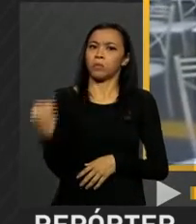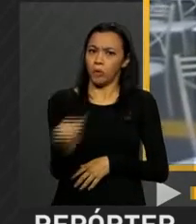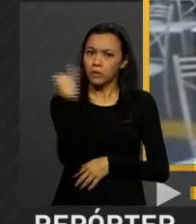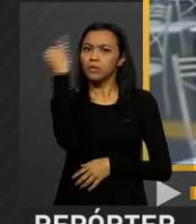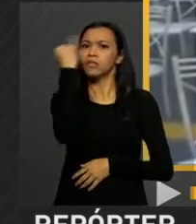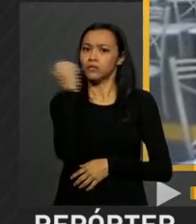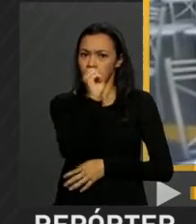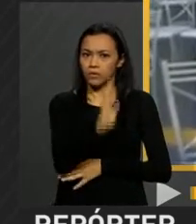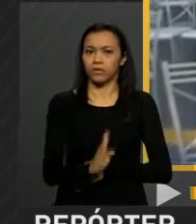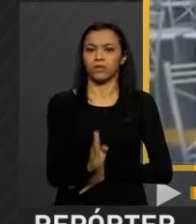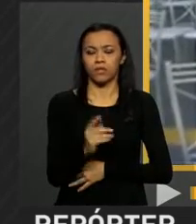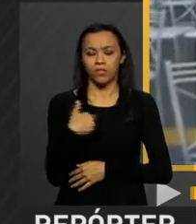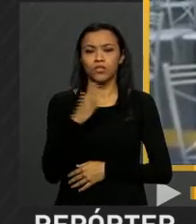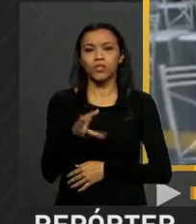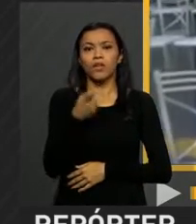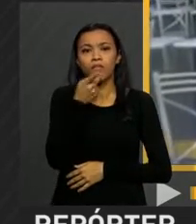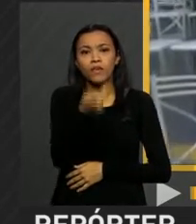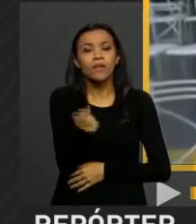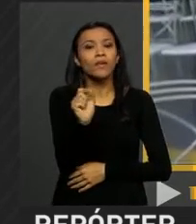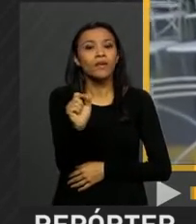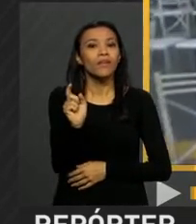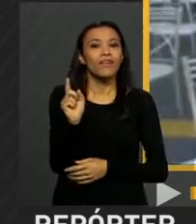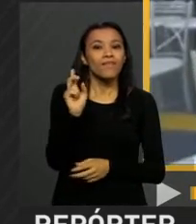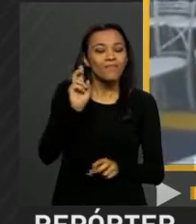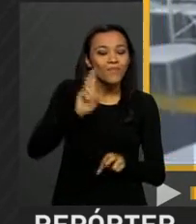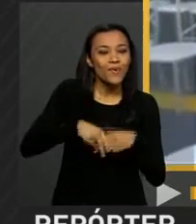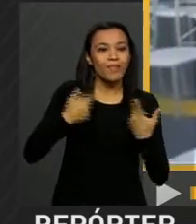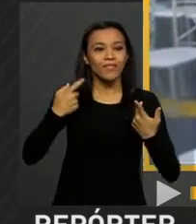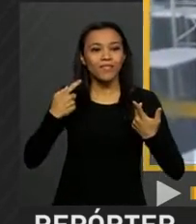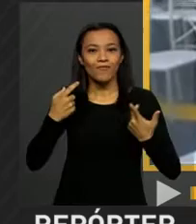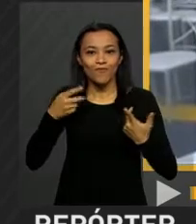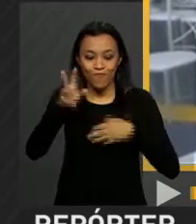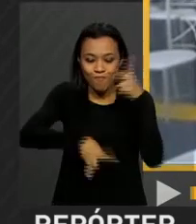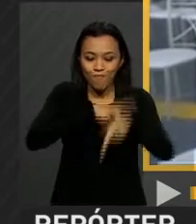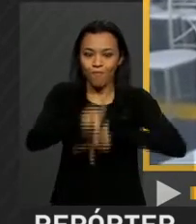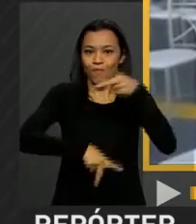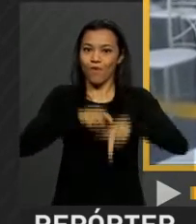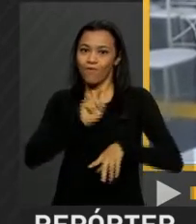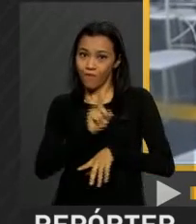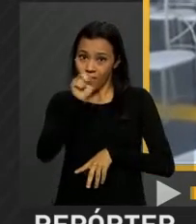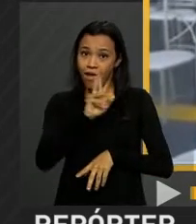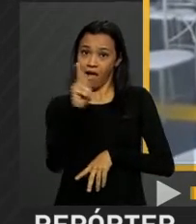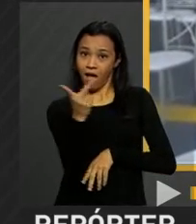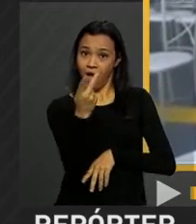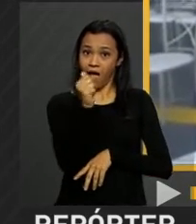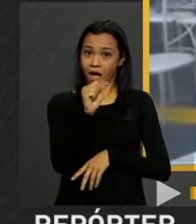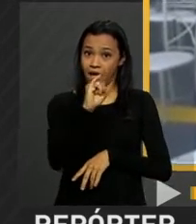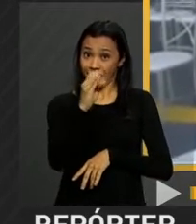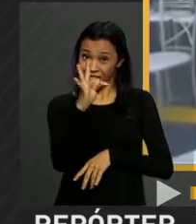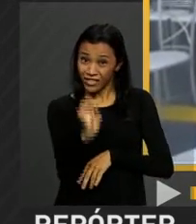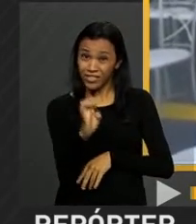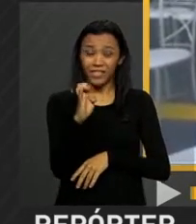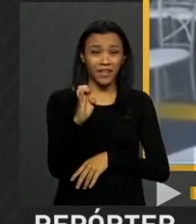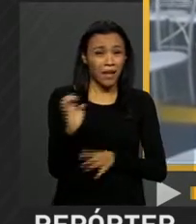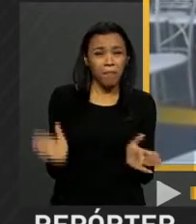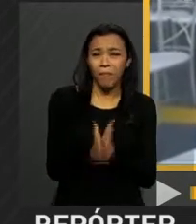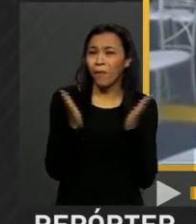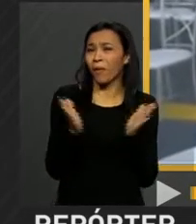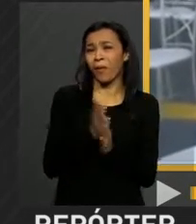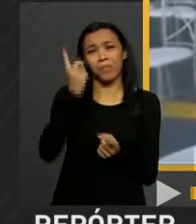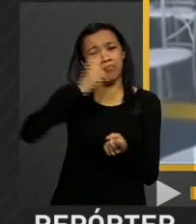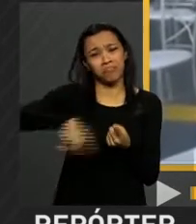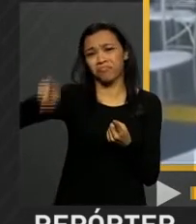anteriormente, devido à necessidade da missão, né, o povo haitiano é um povo muito carente em todos os recursos,